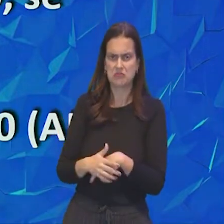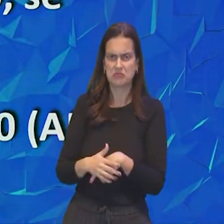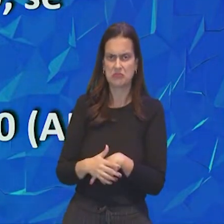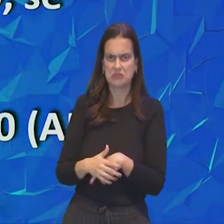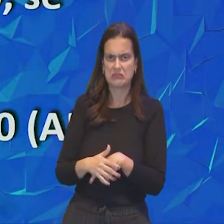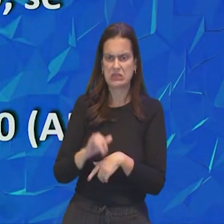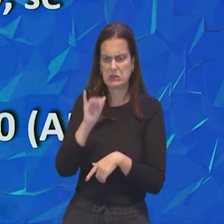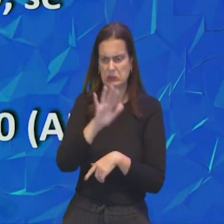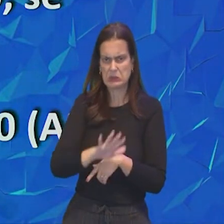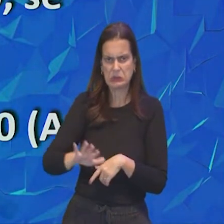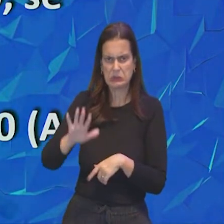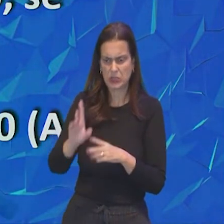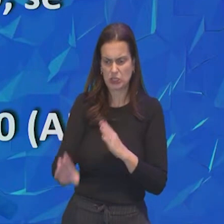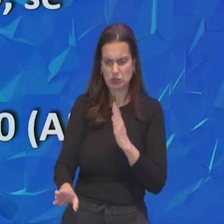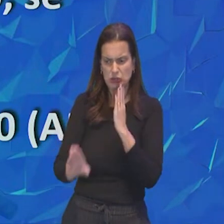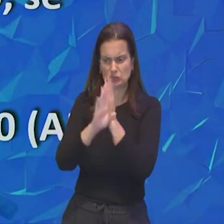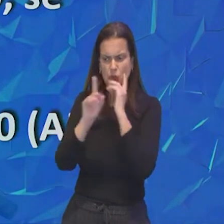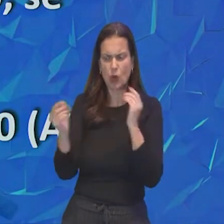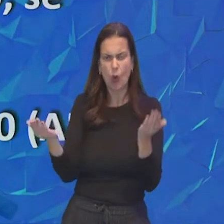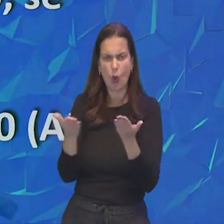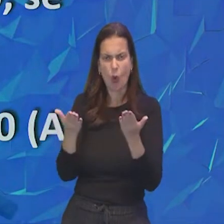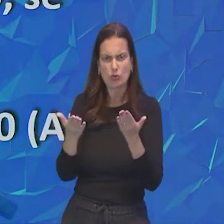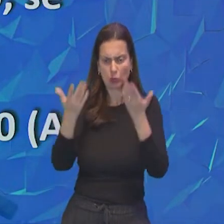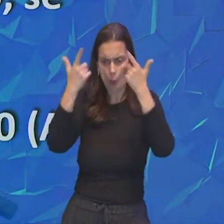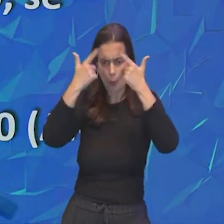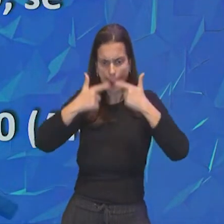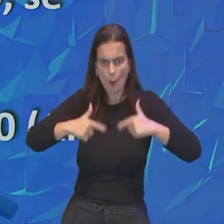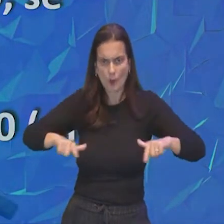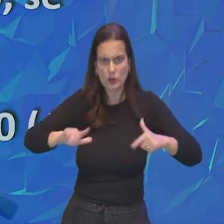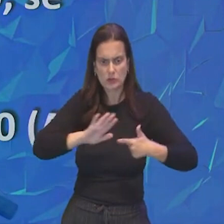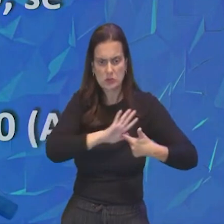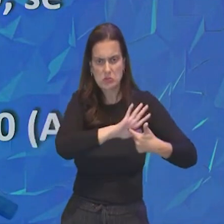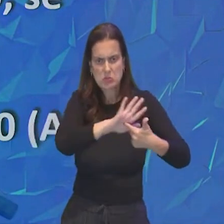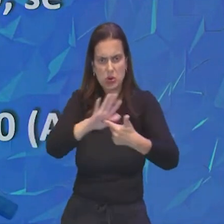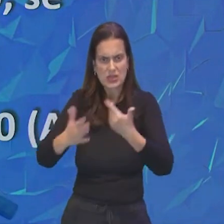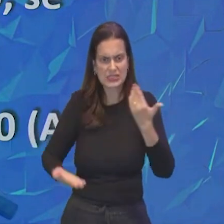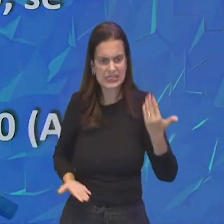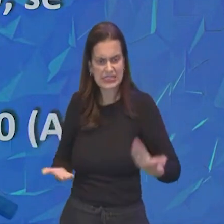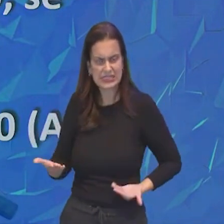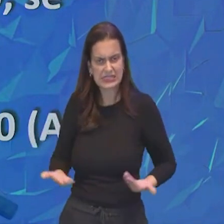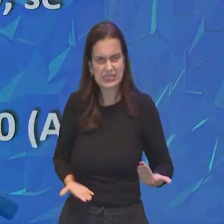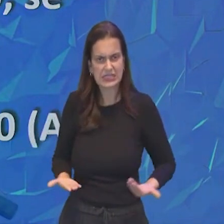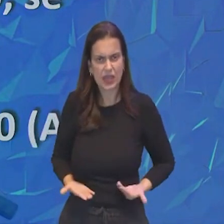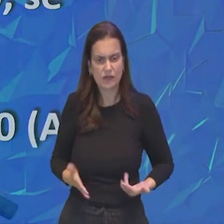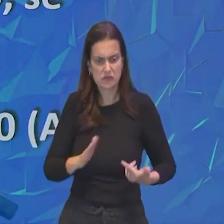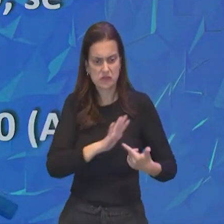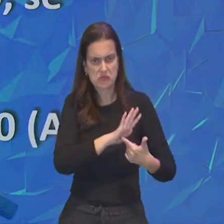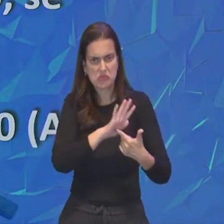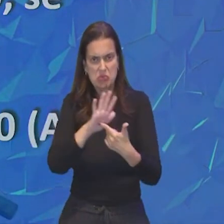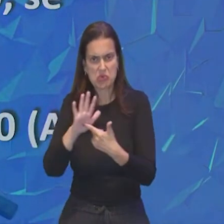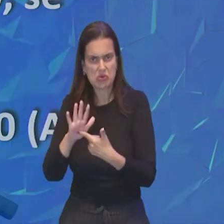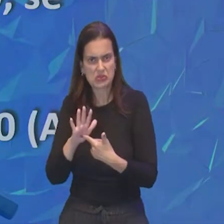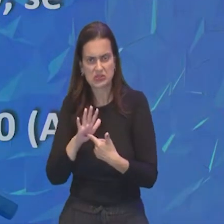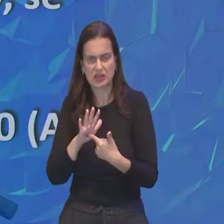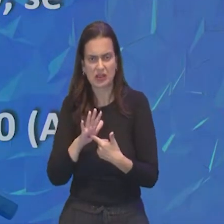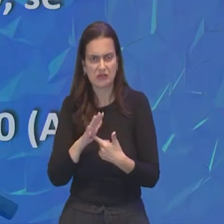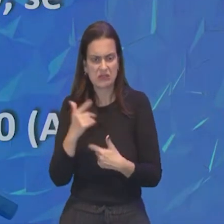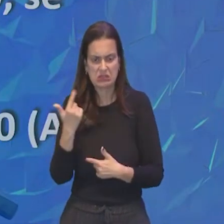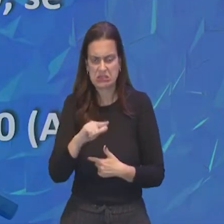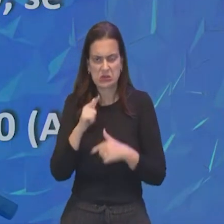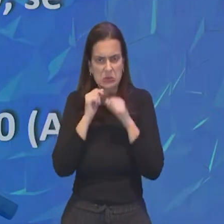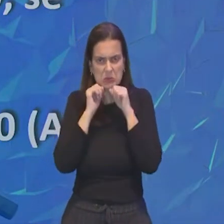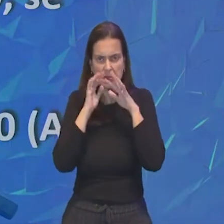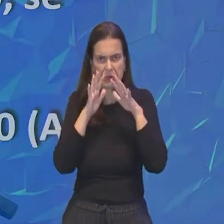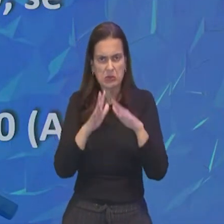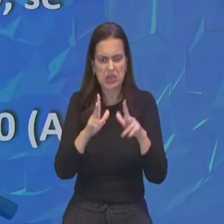Israel, descobrindo-se hoje aos olhos das servas de seus servos, como sem pejo se descobre